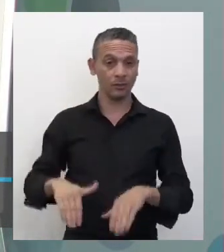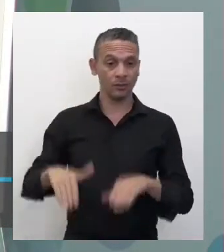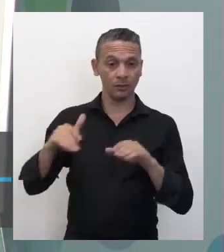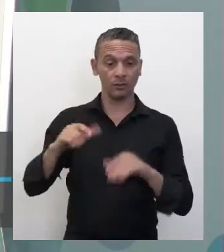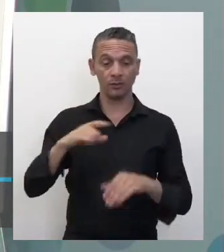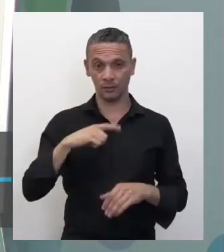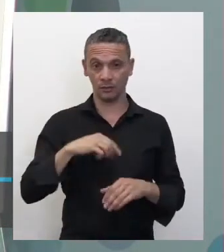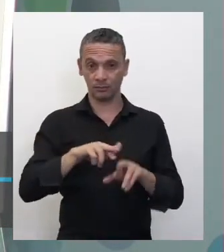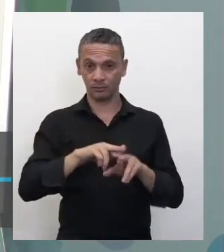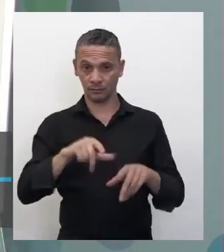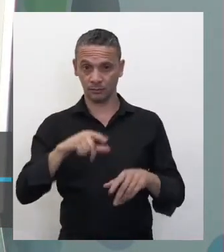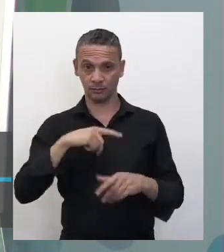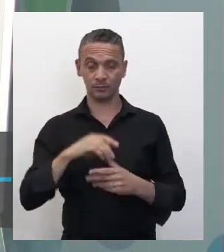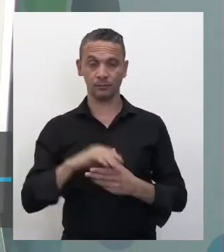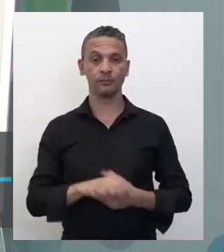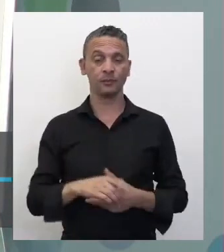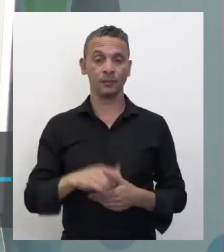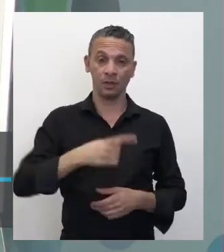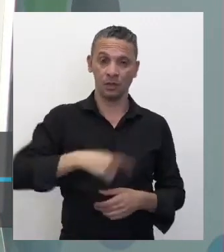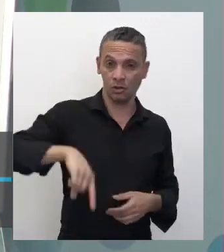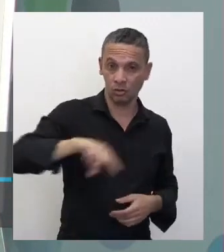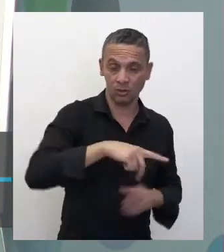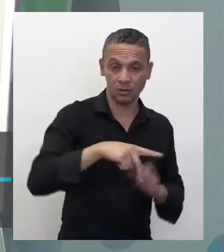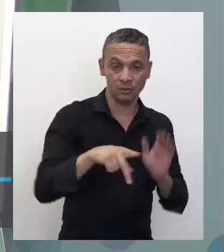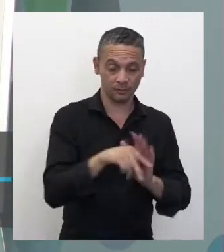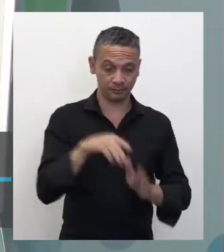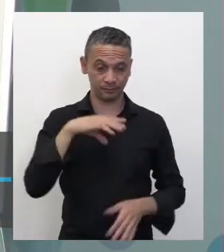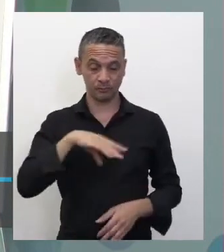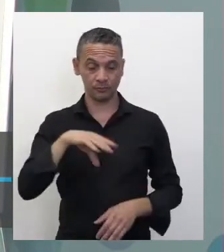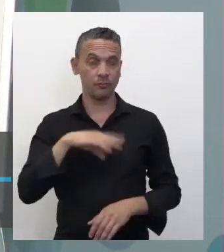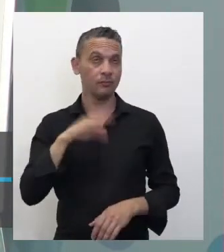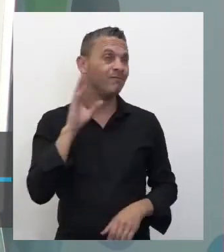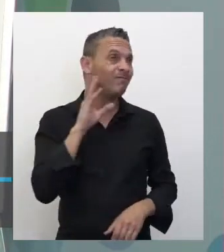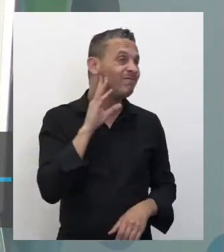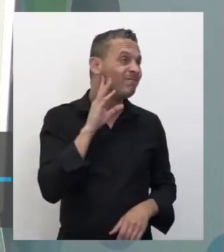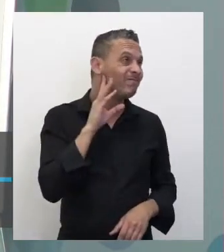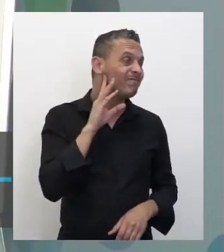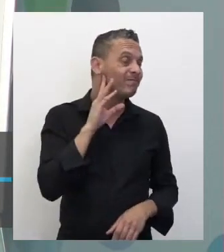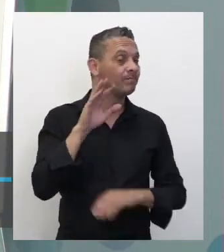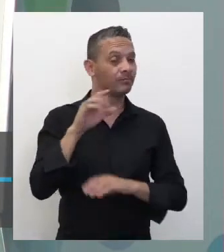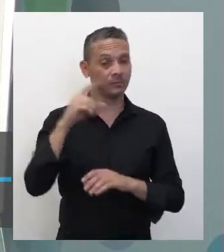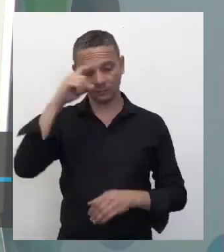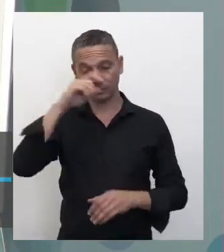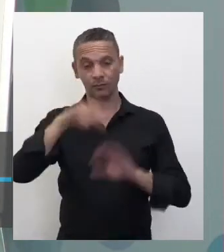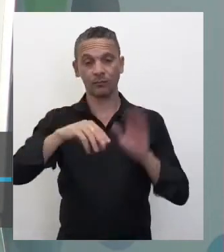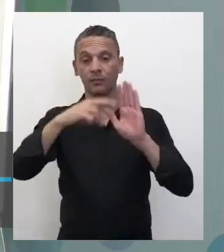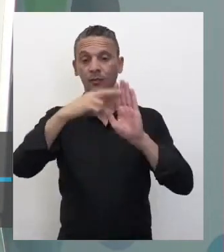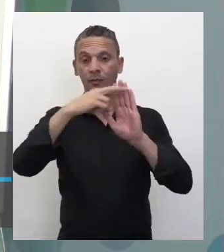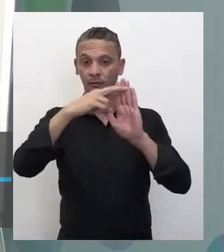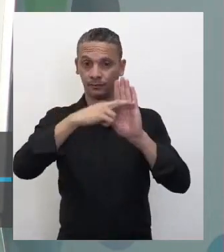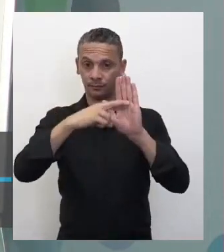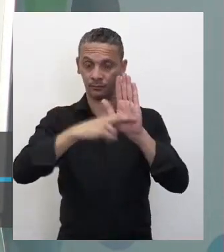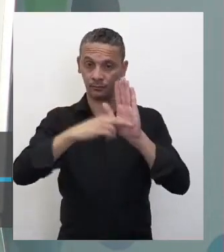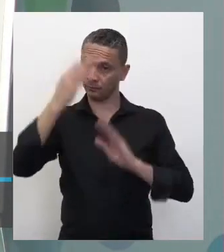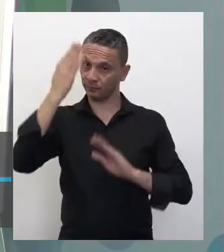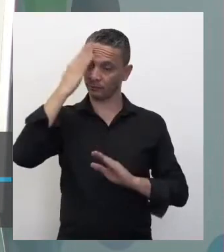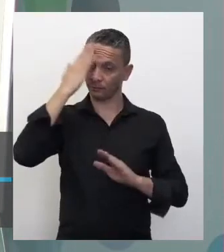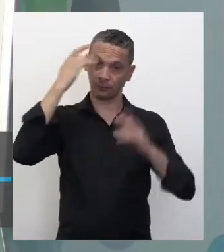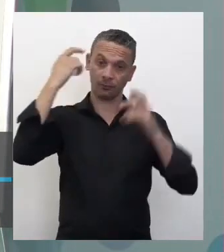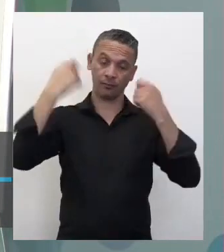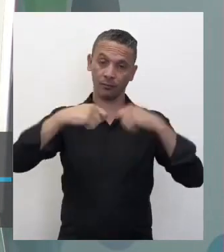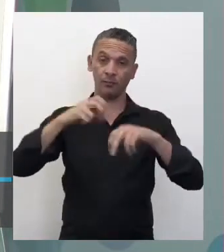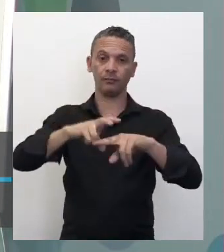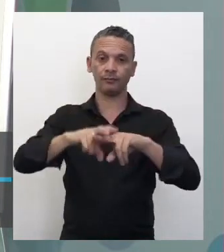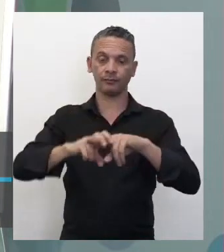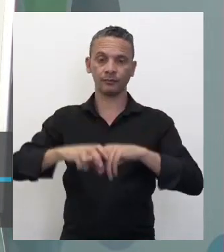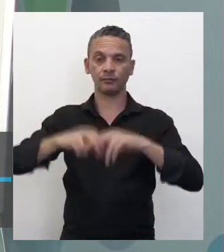de T, o som de id. Nós que não somos nativos, a gente tem que se valer de algumas regras e entender por que é pronunciado desse jeito, tá? Então, é por isso que a